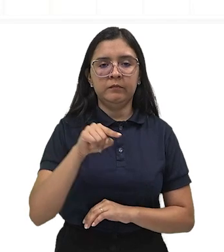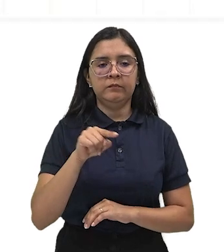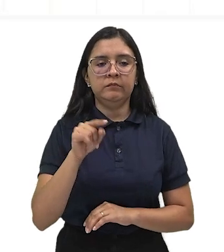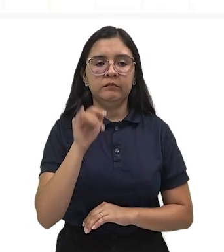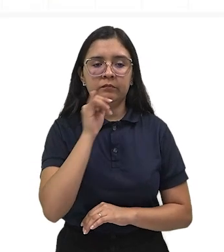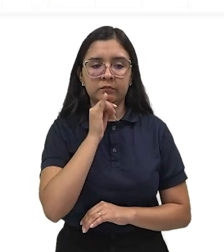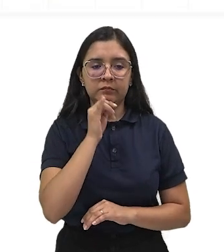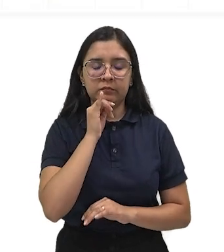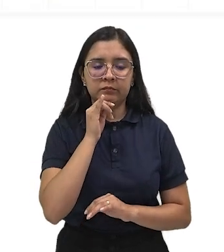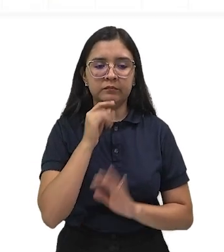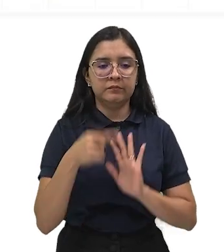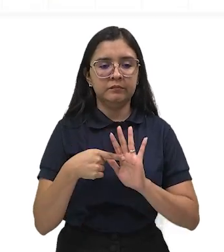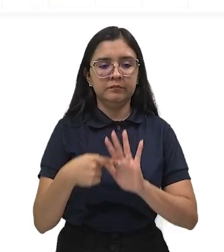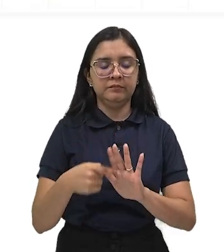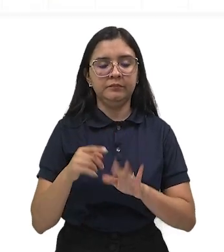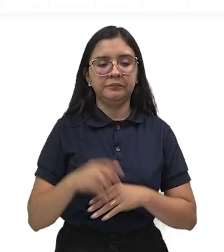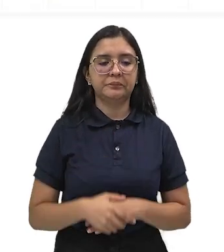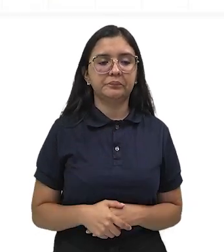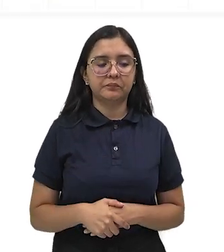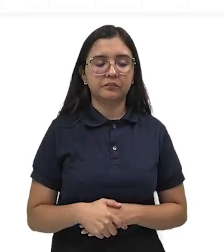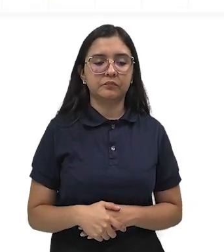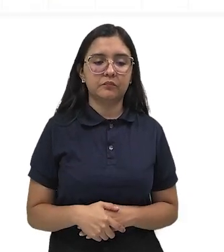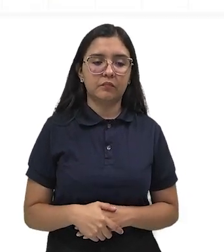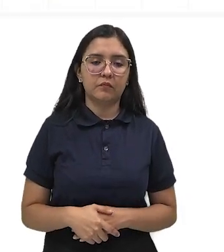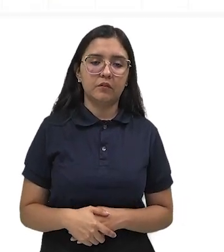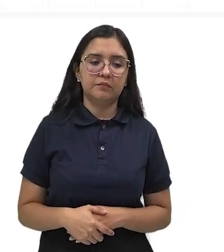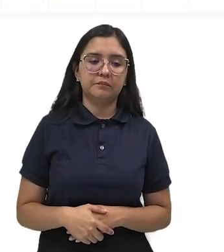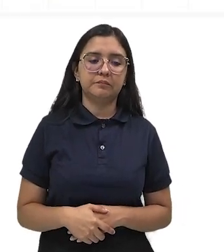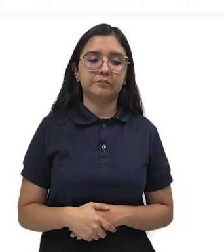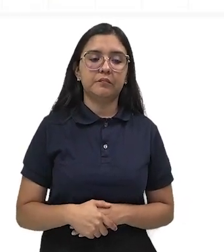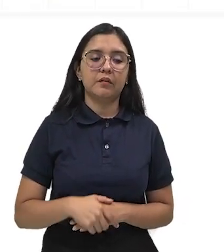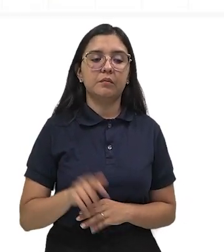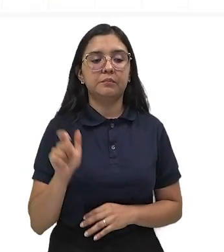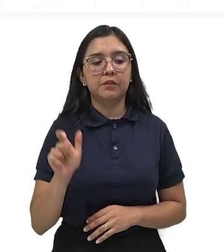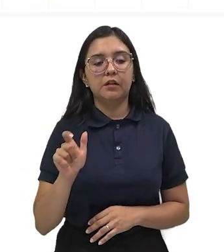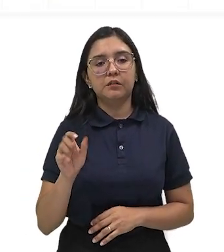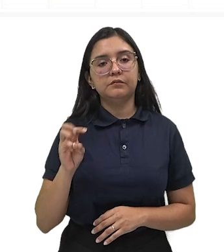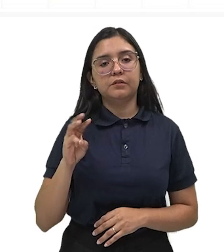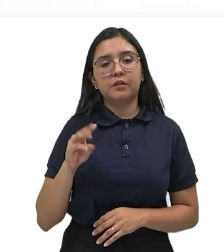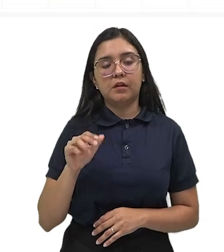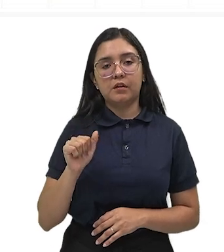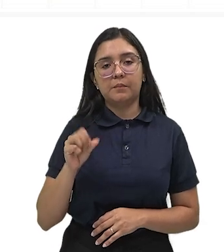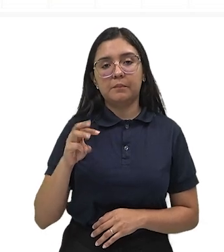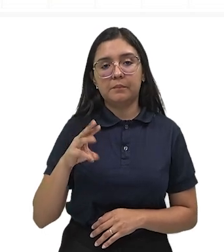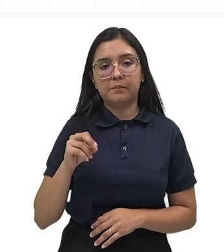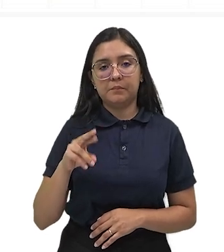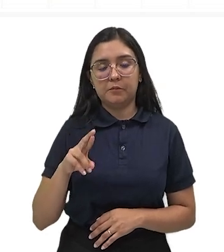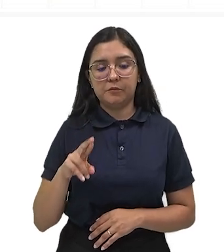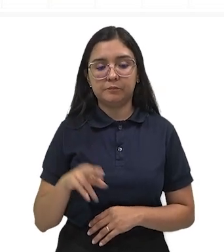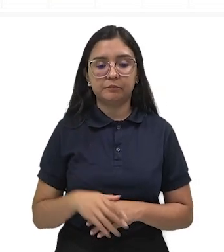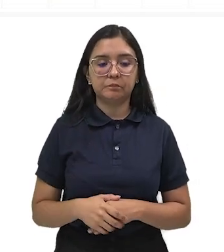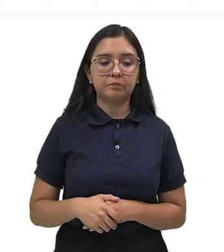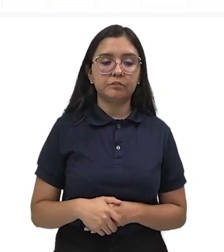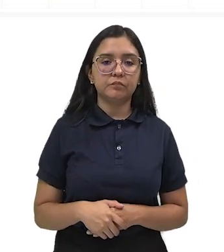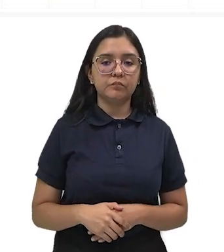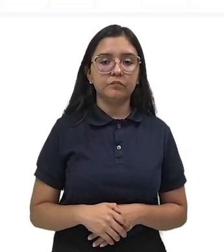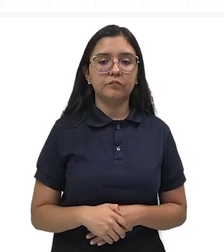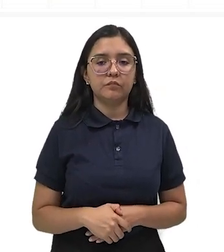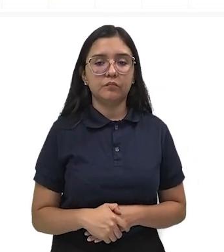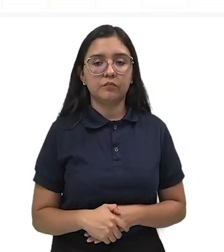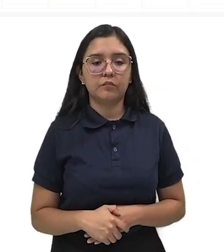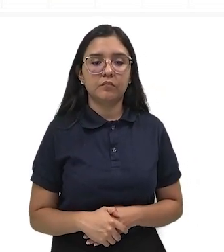construir algumas. Né? A palavra é essa aqui, ó, amor. Né?